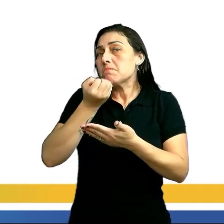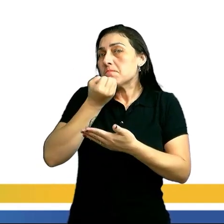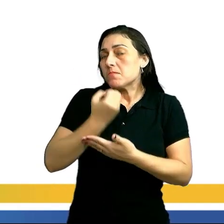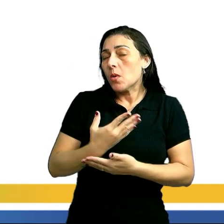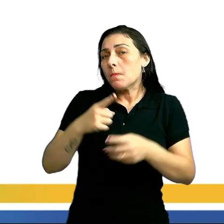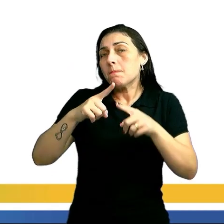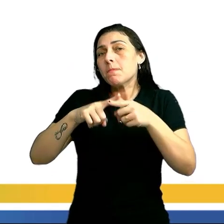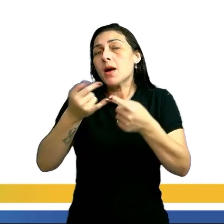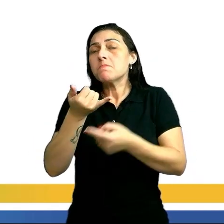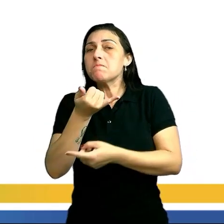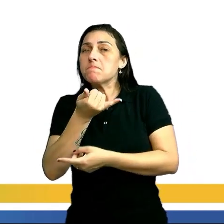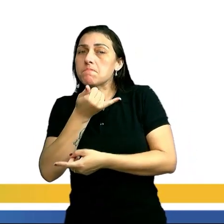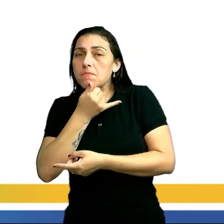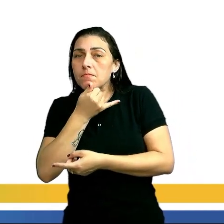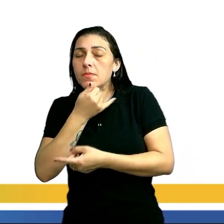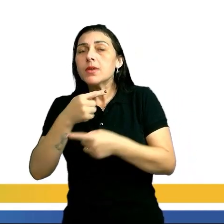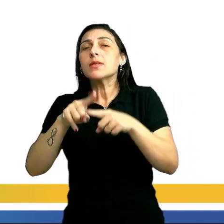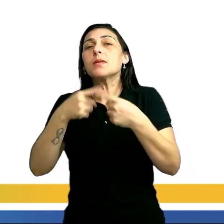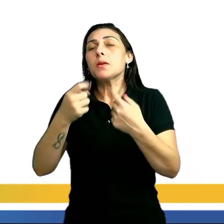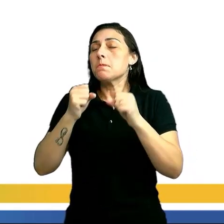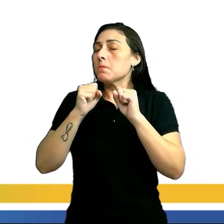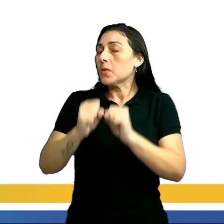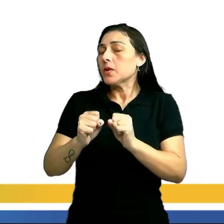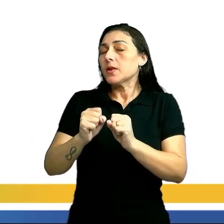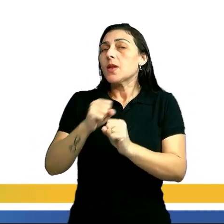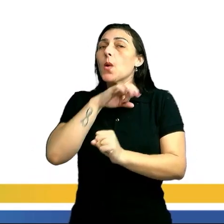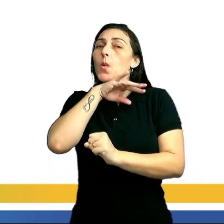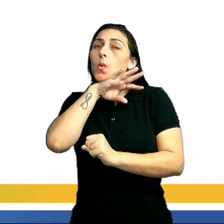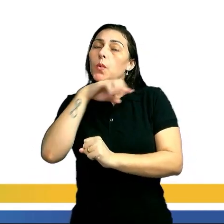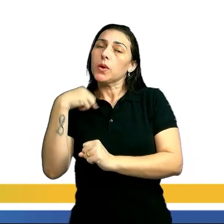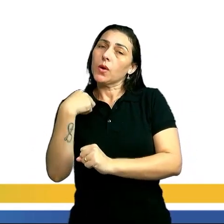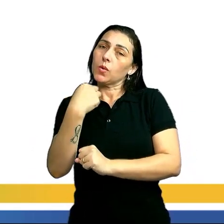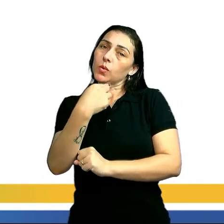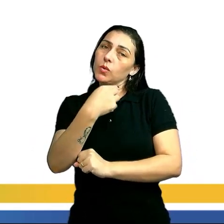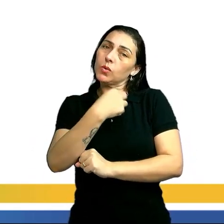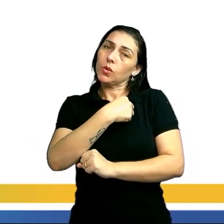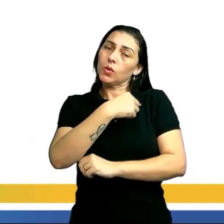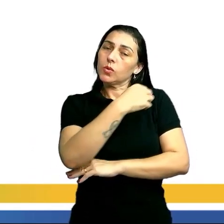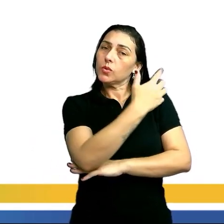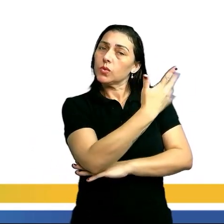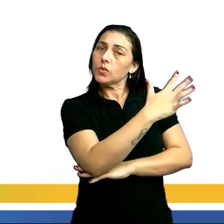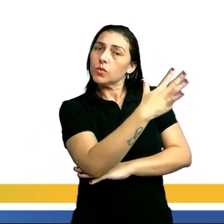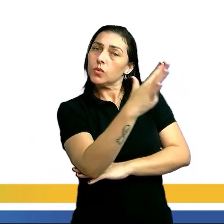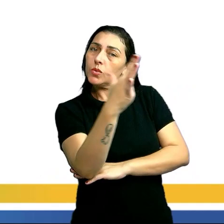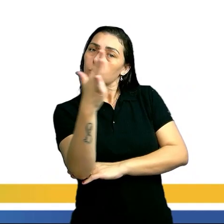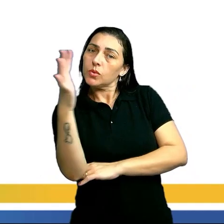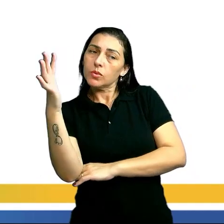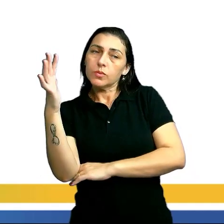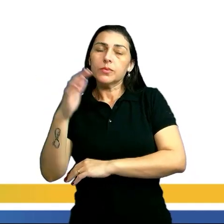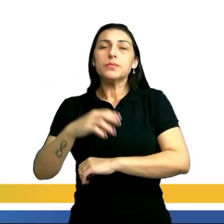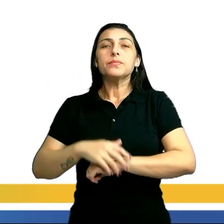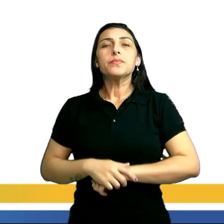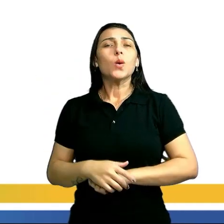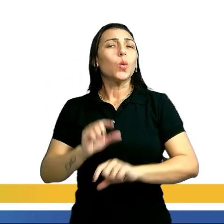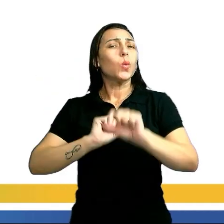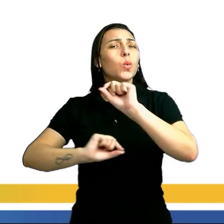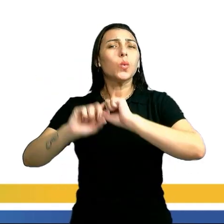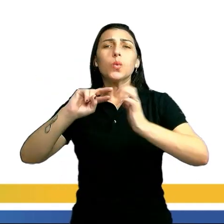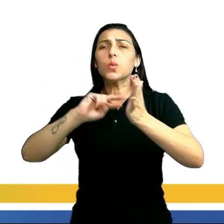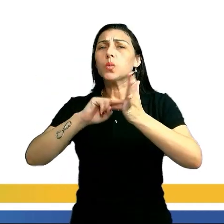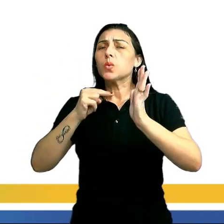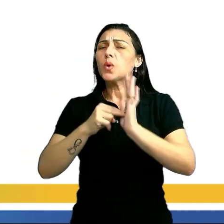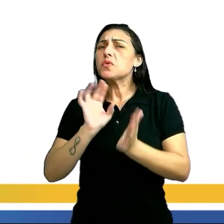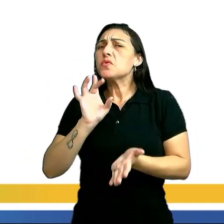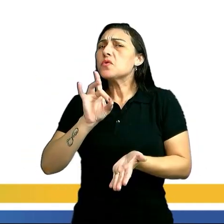mas infelizmente também pode ser algo muito maléfico ao nosso ecossistema. Então vamos lá, o que são